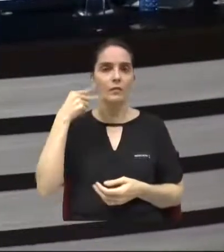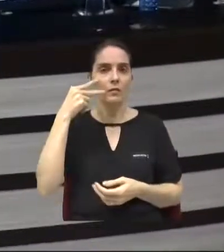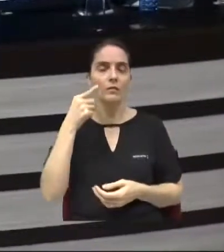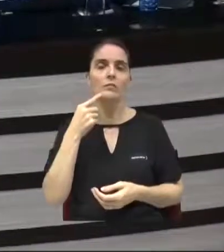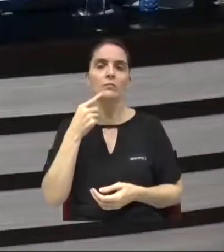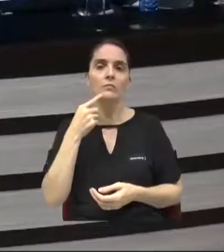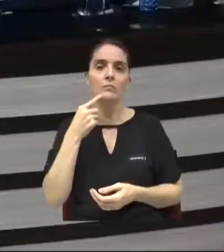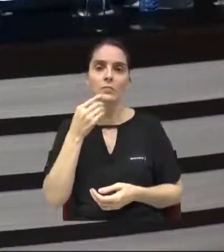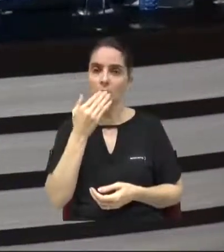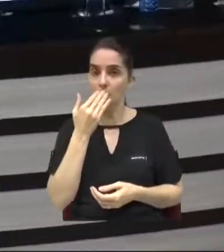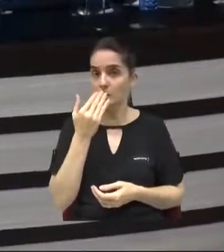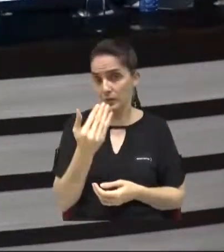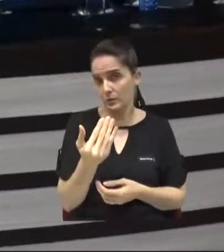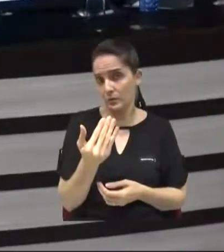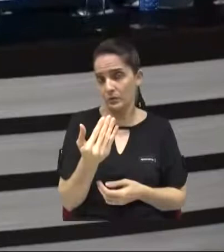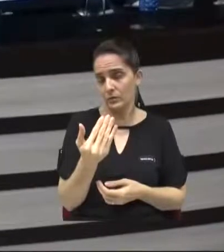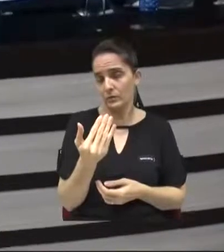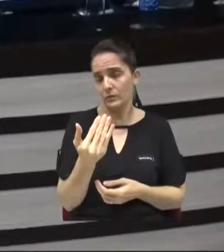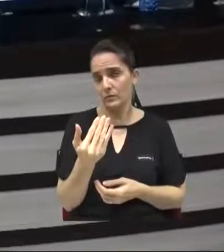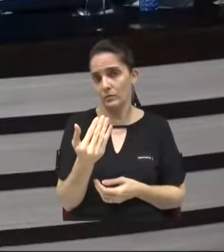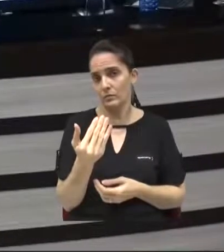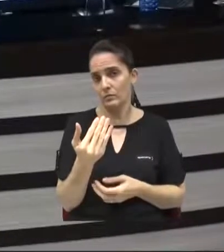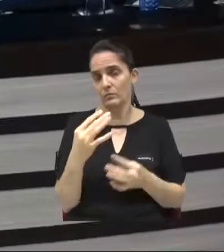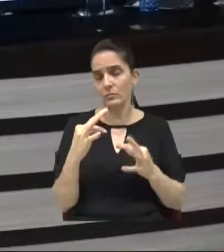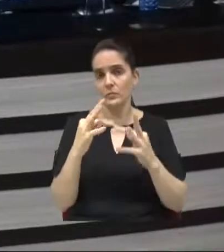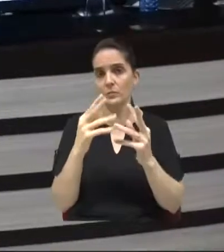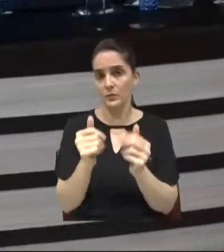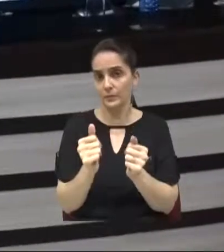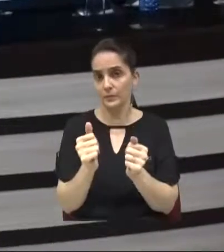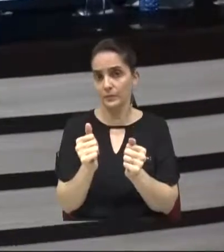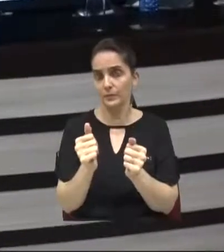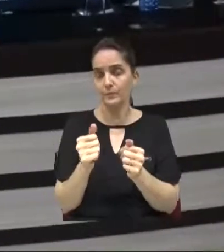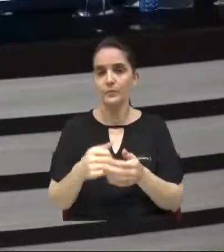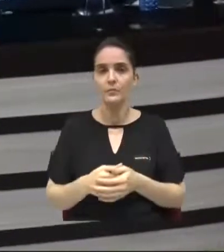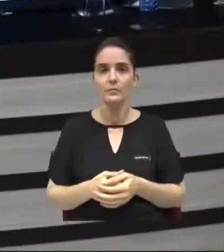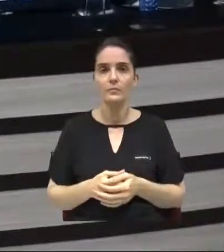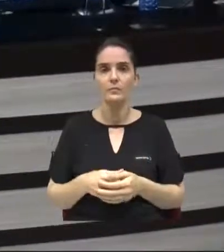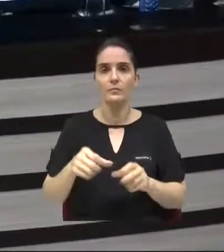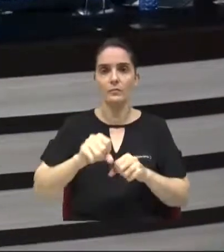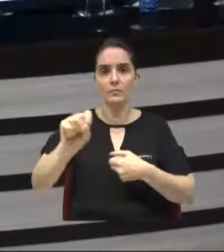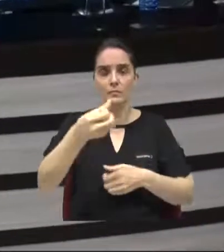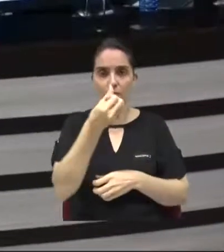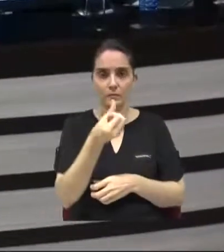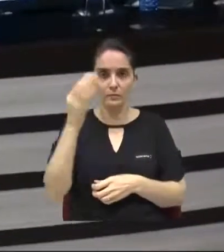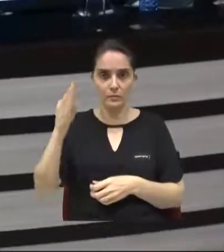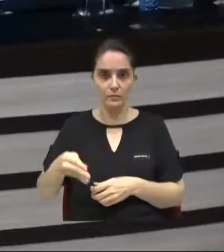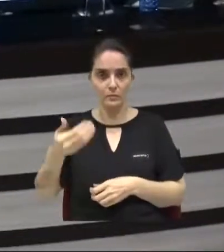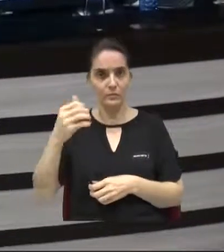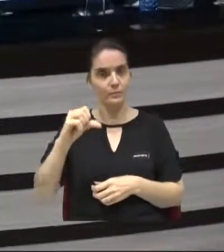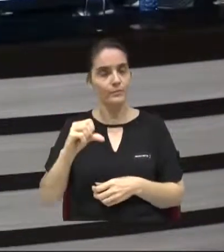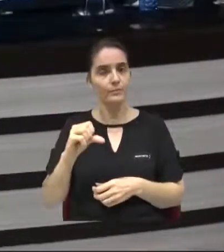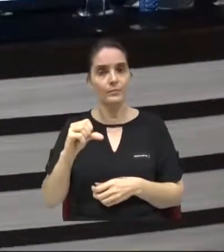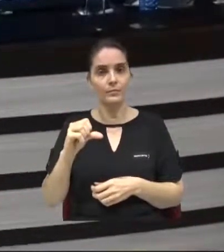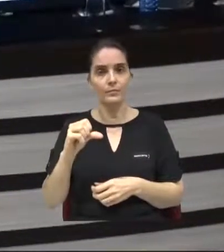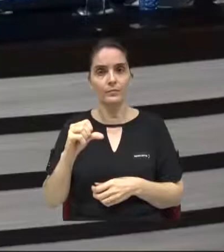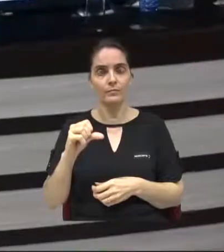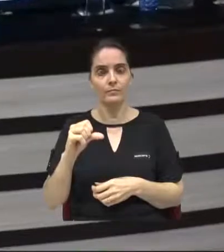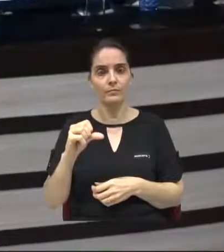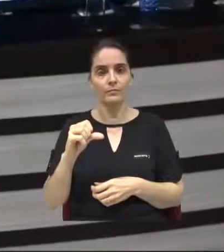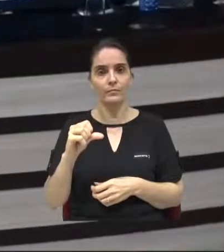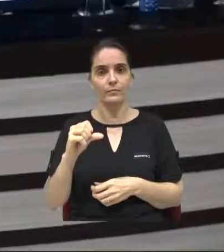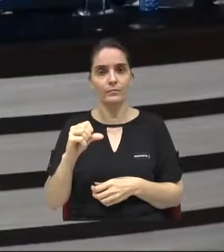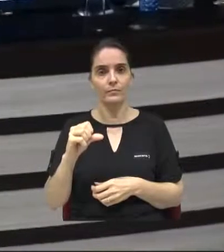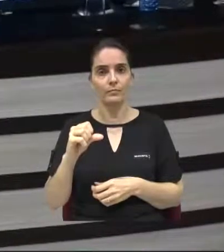da Silva, pelas razões constantes no seu ofício 6/2019, não encontra guarida